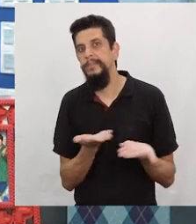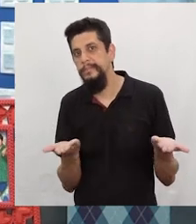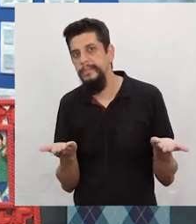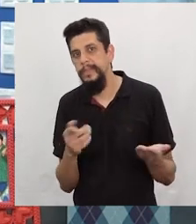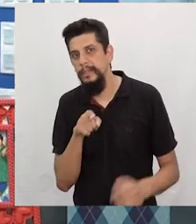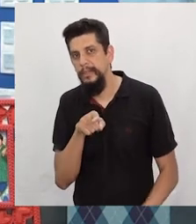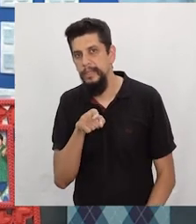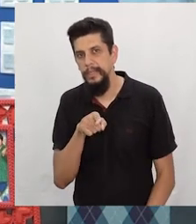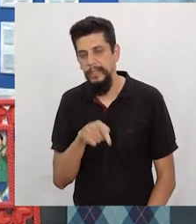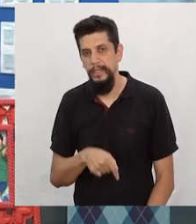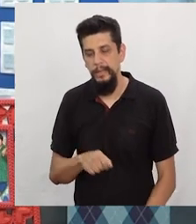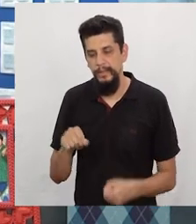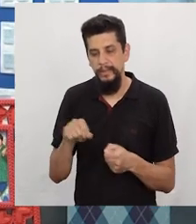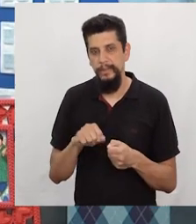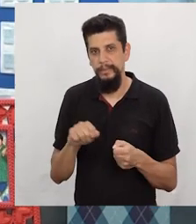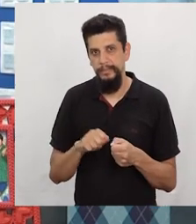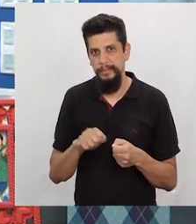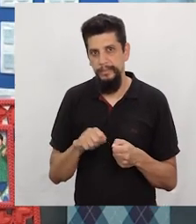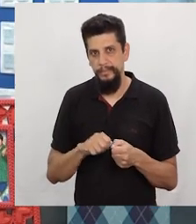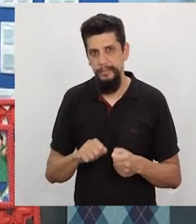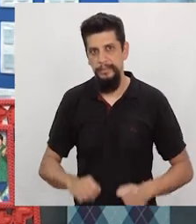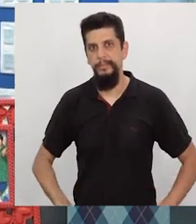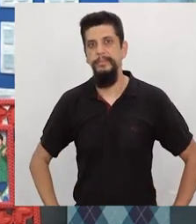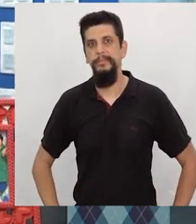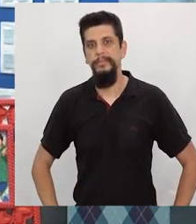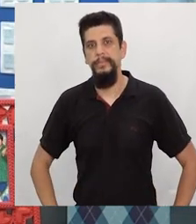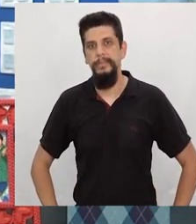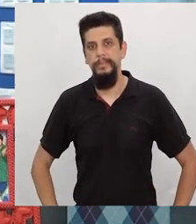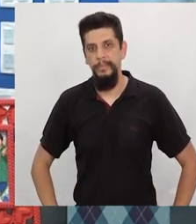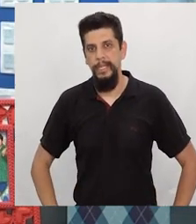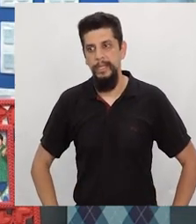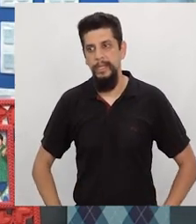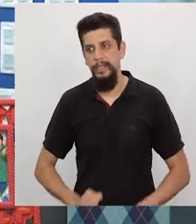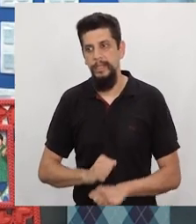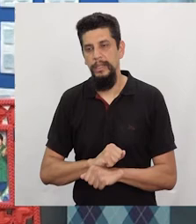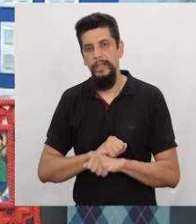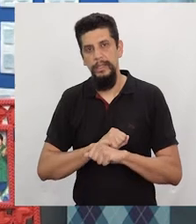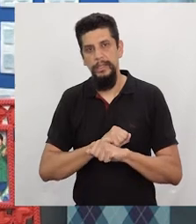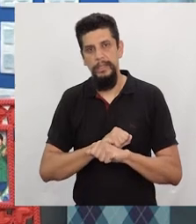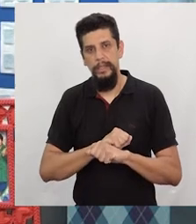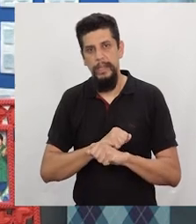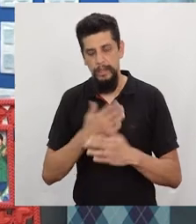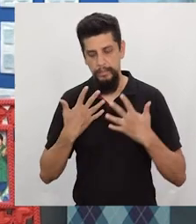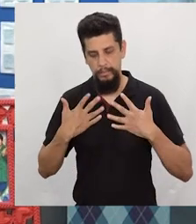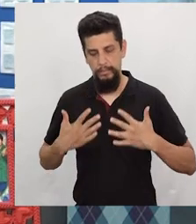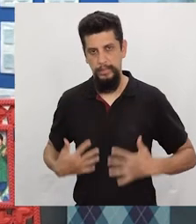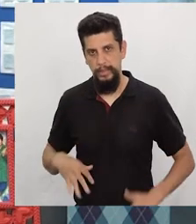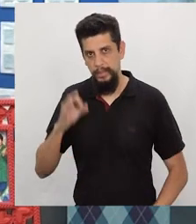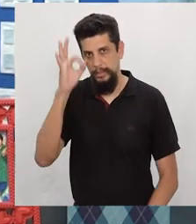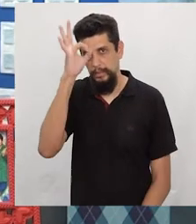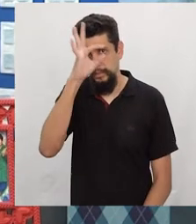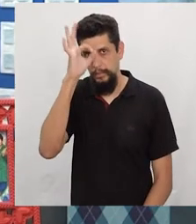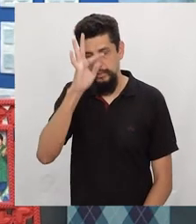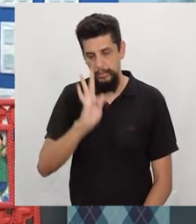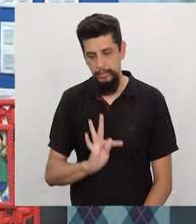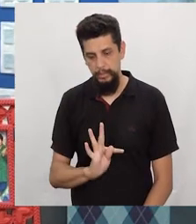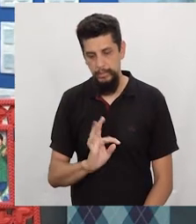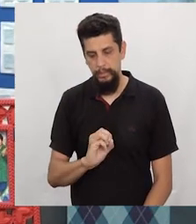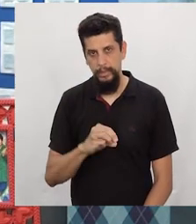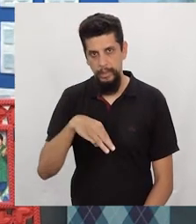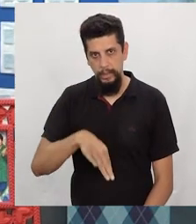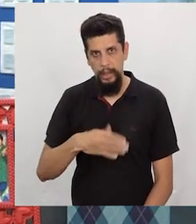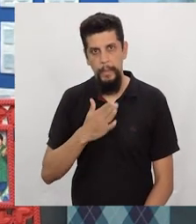aí? O que é então que eles fizeram? Claro que eu ia honrar a capa verde do detetive